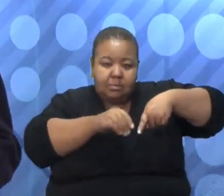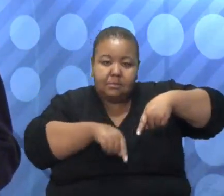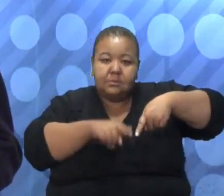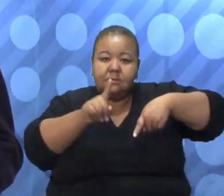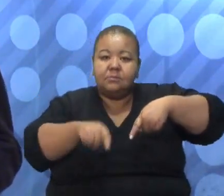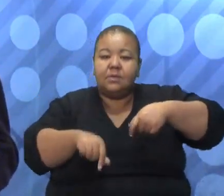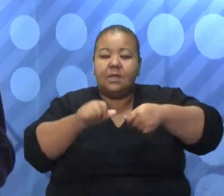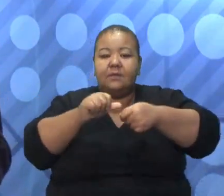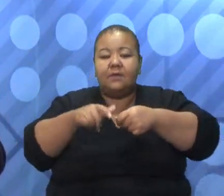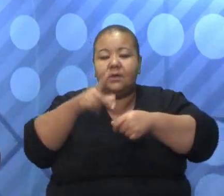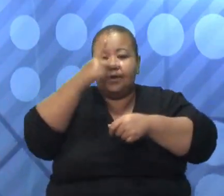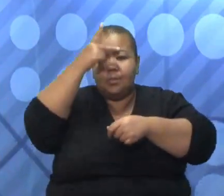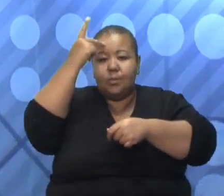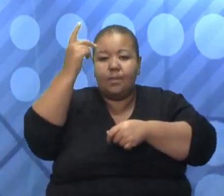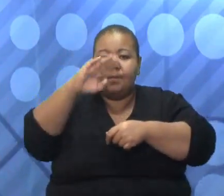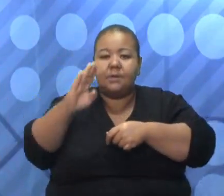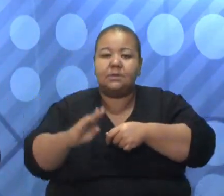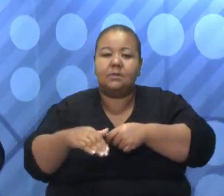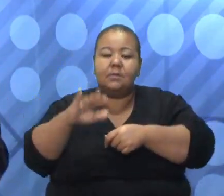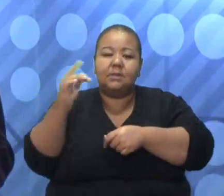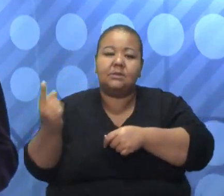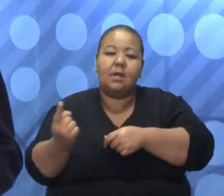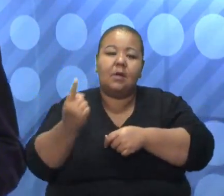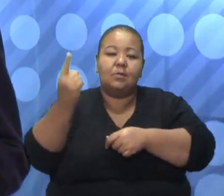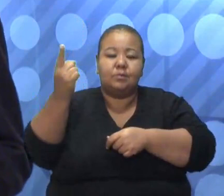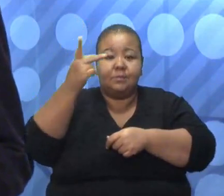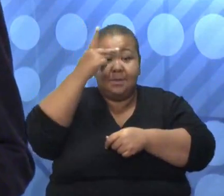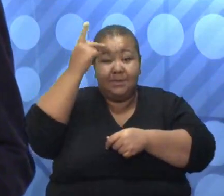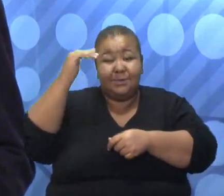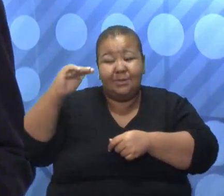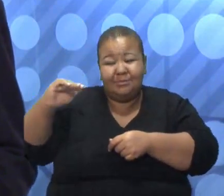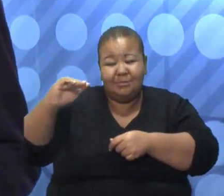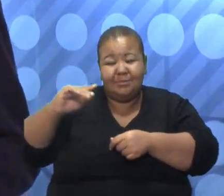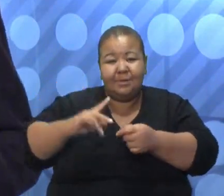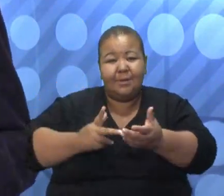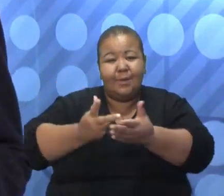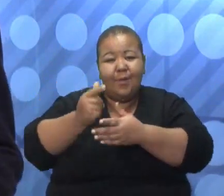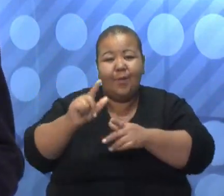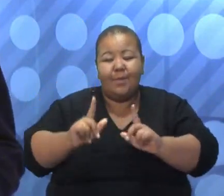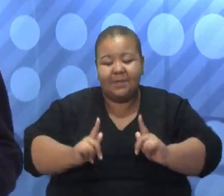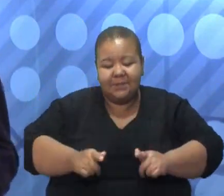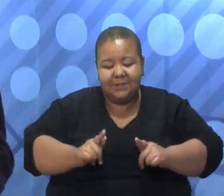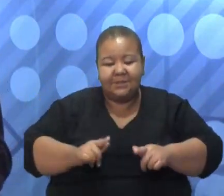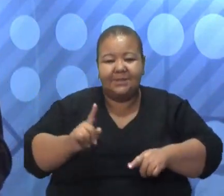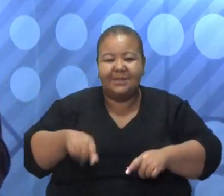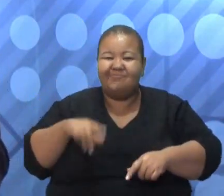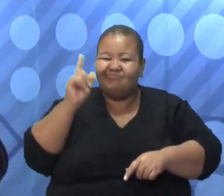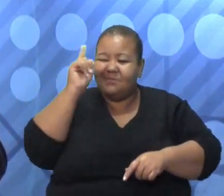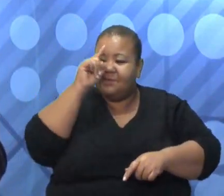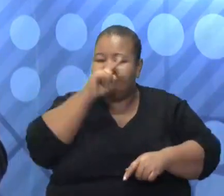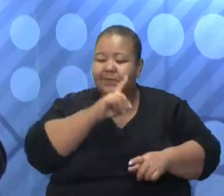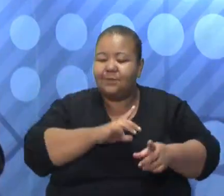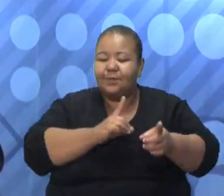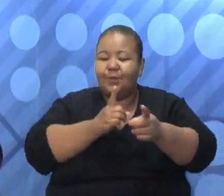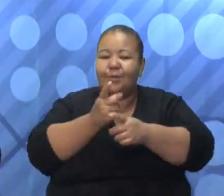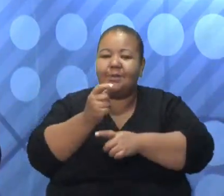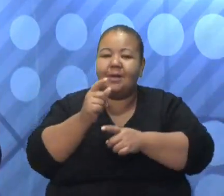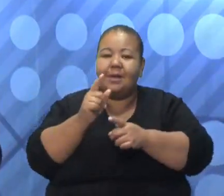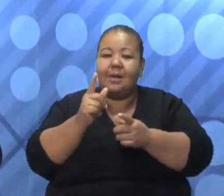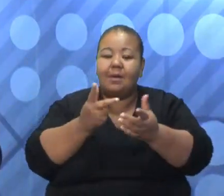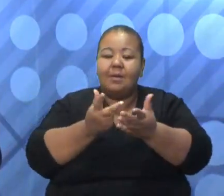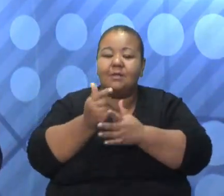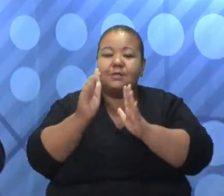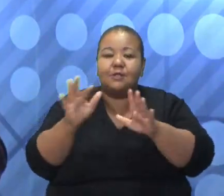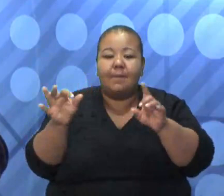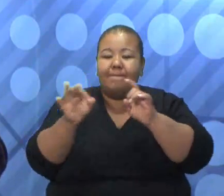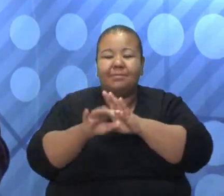mais alto. Então quem tem aí uma estatura mais baixa sabe que quando vai comprar calça jeans, a coisa mais difícil que tem é encontrar uma perna, né, que